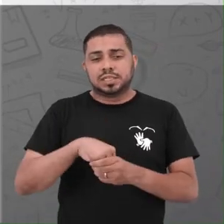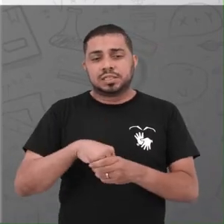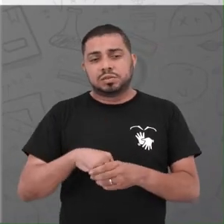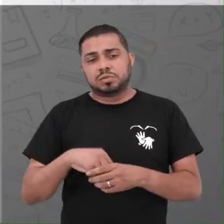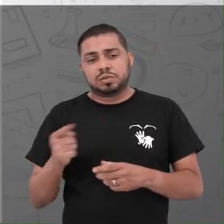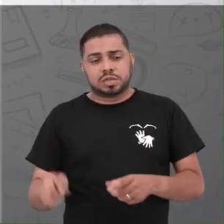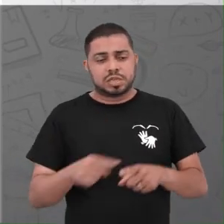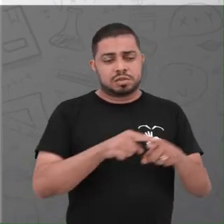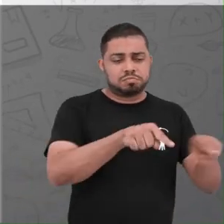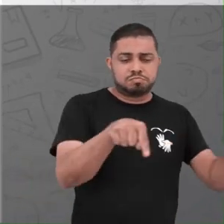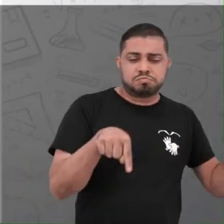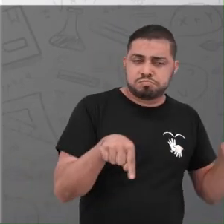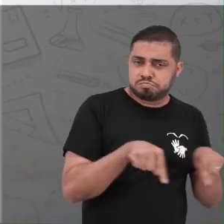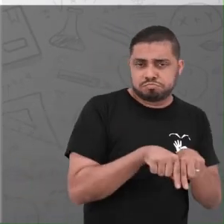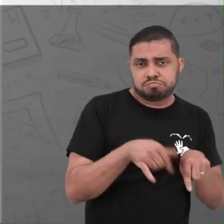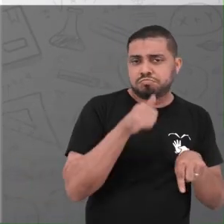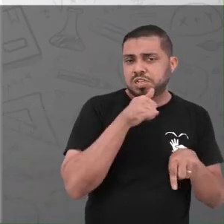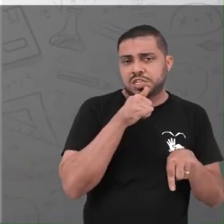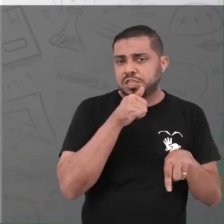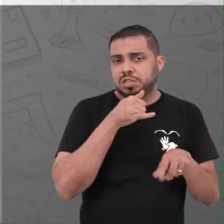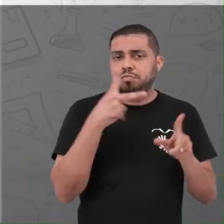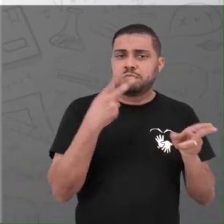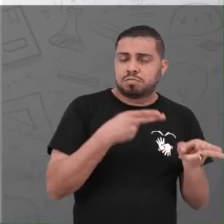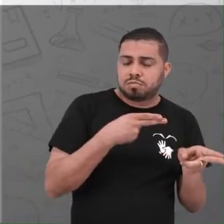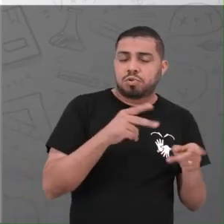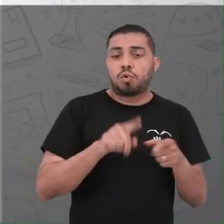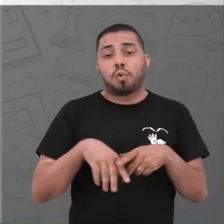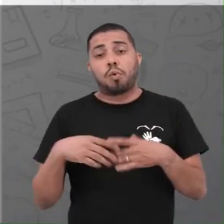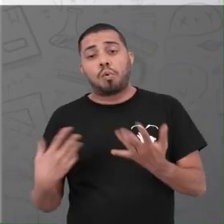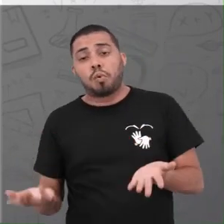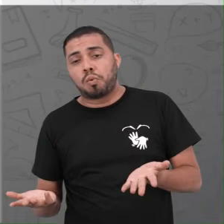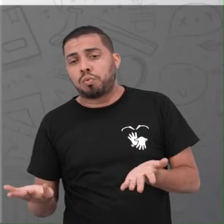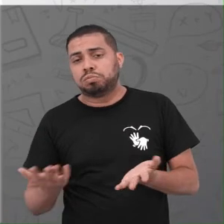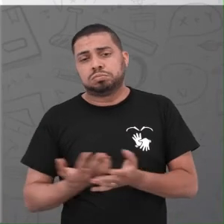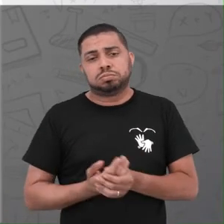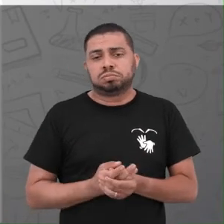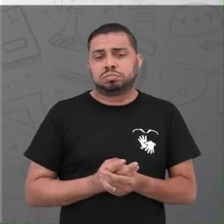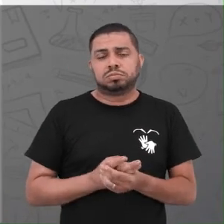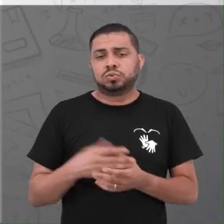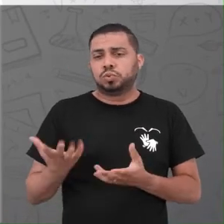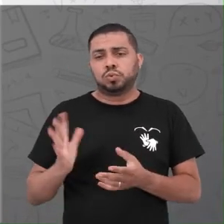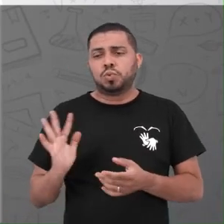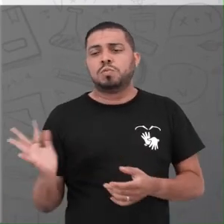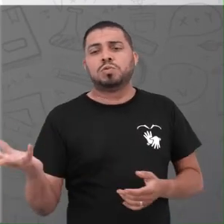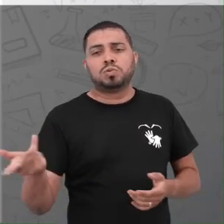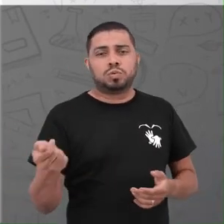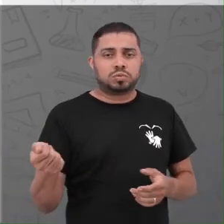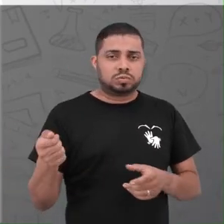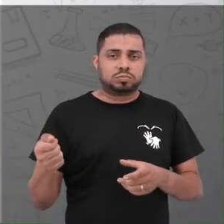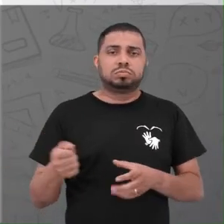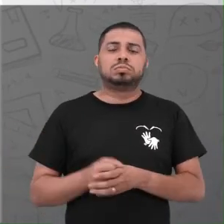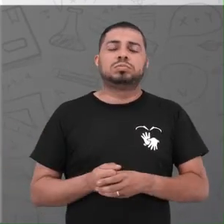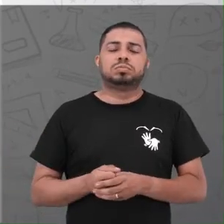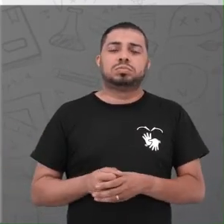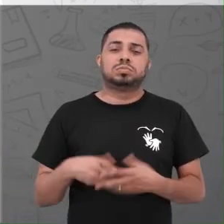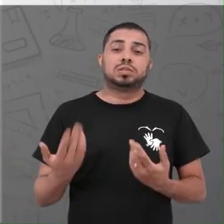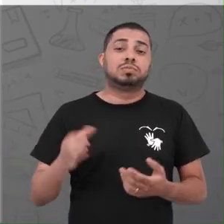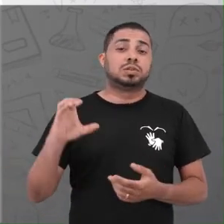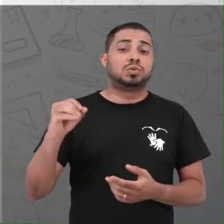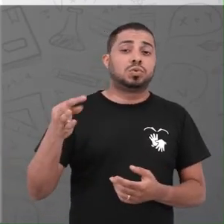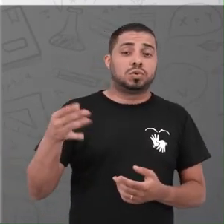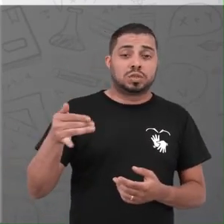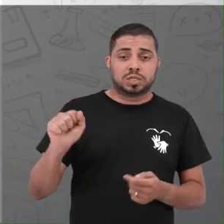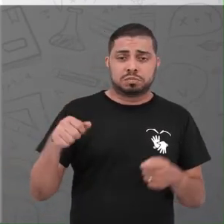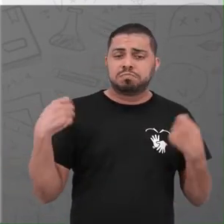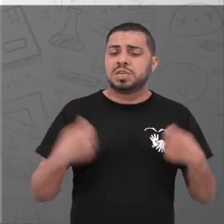de um cômodo, por exemplo, um dormitório, tá? Ou numa edificação como um todo. Então, as cotas elas devem